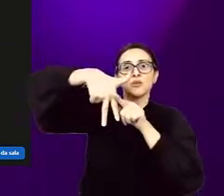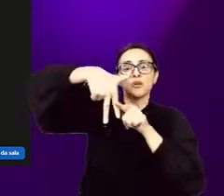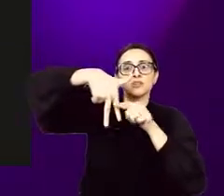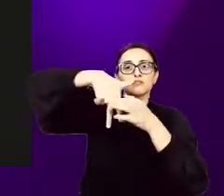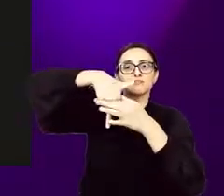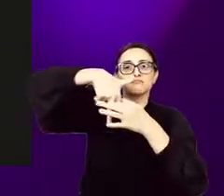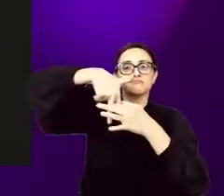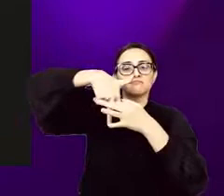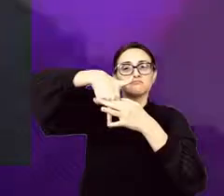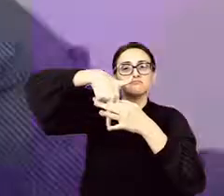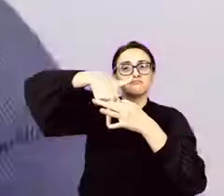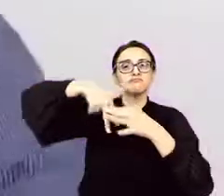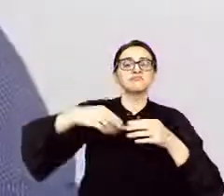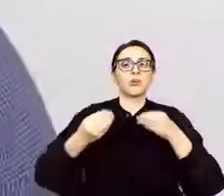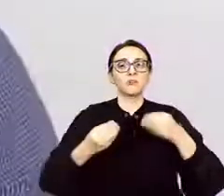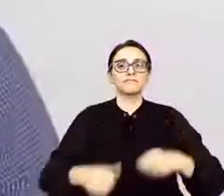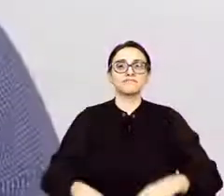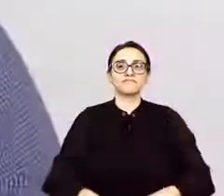favor.